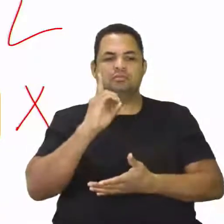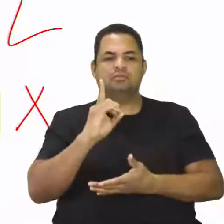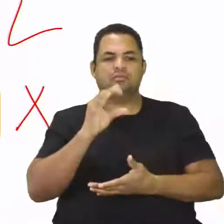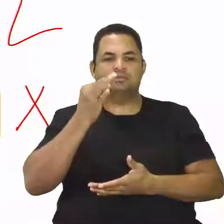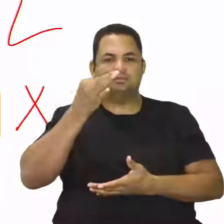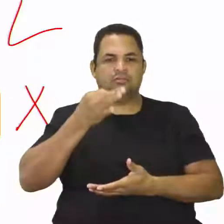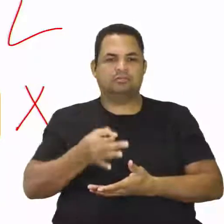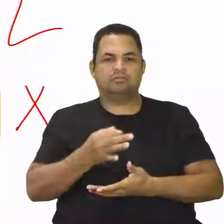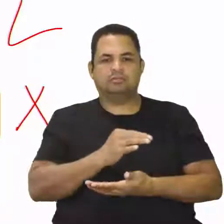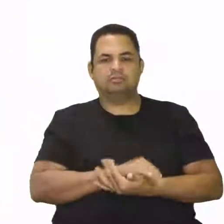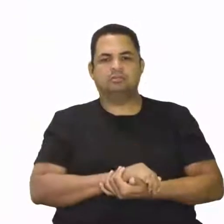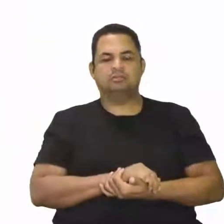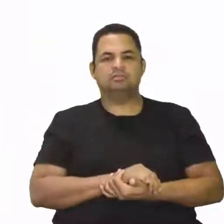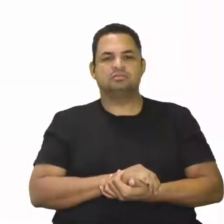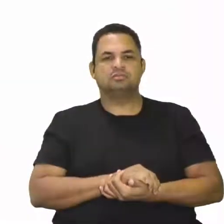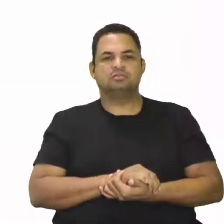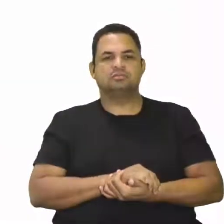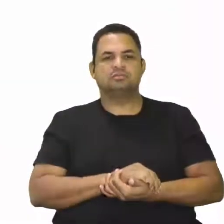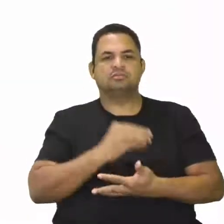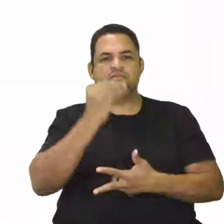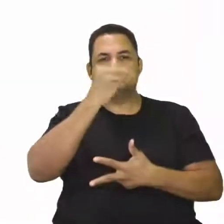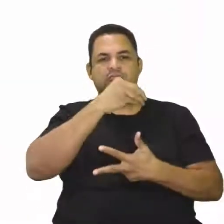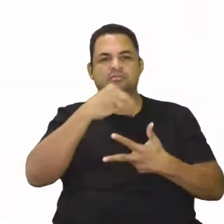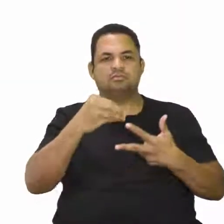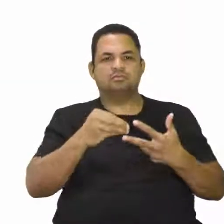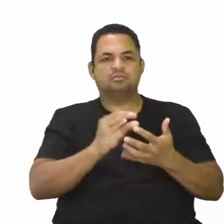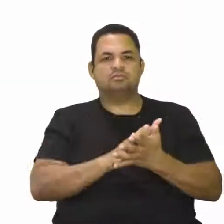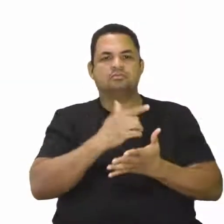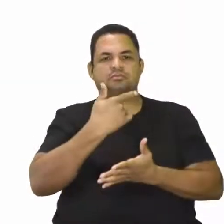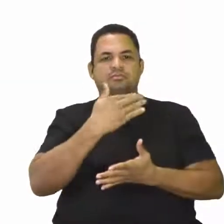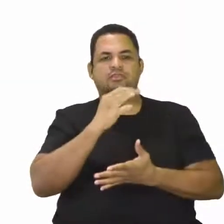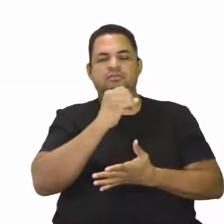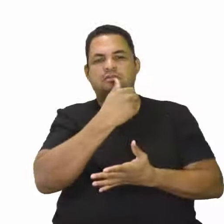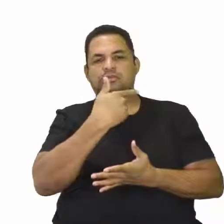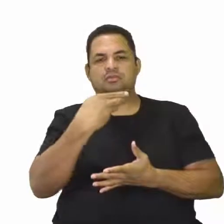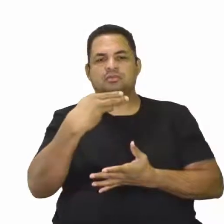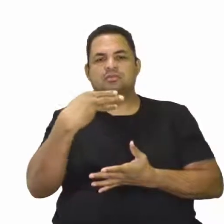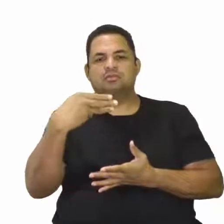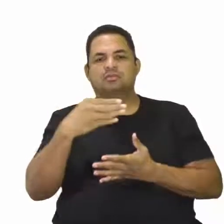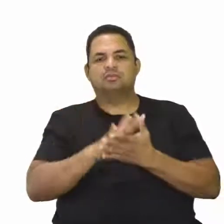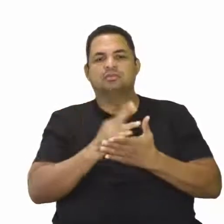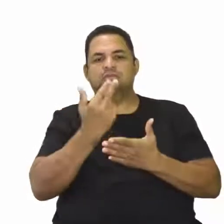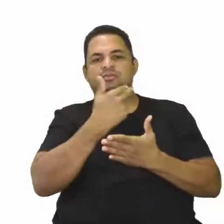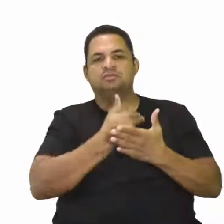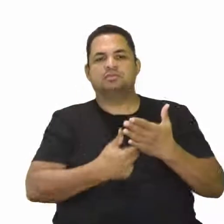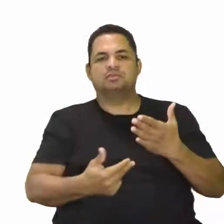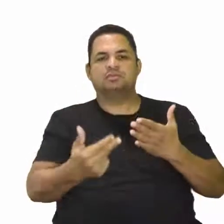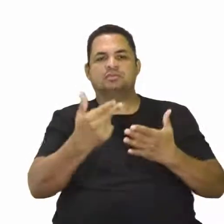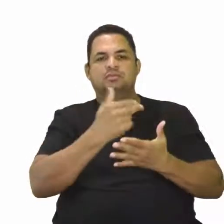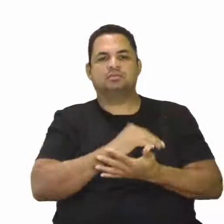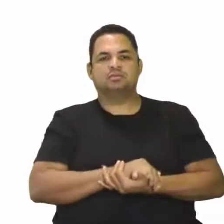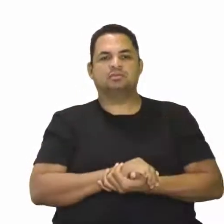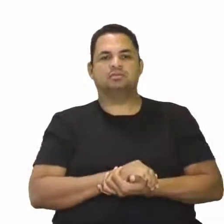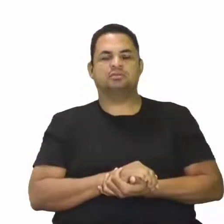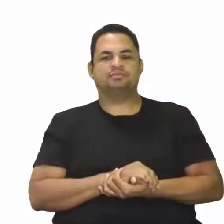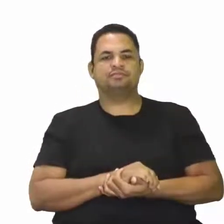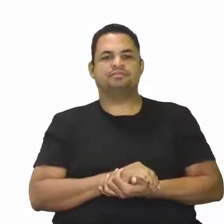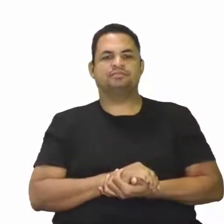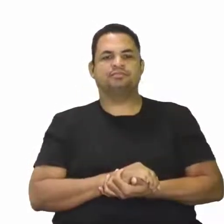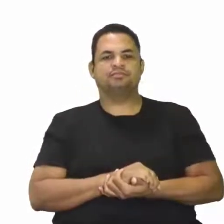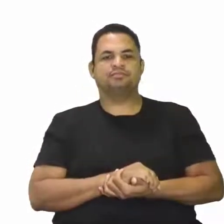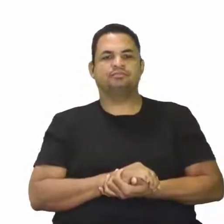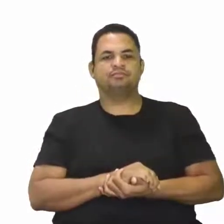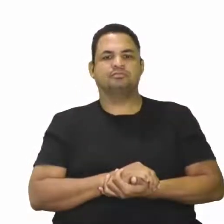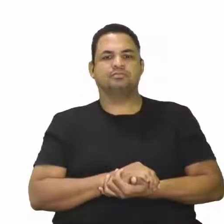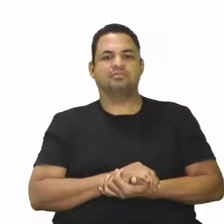dado. Muito bem. No Enem de 2013, nós tínhamos essa tirinha. Olha lá. Da nossa questão 4. E aí